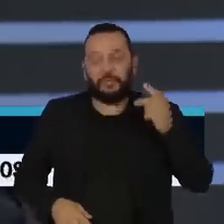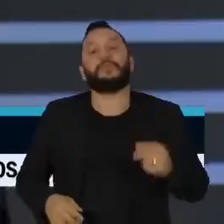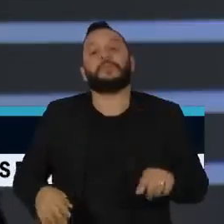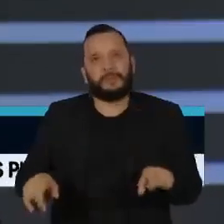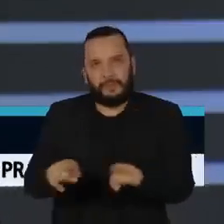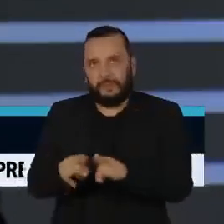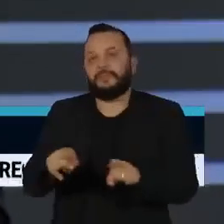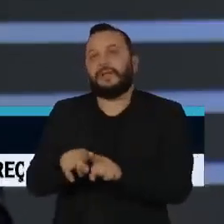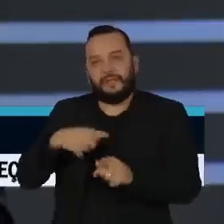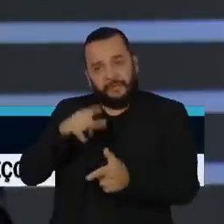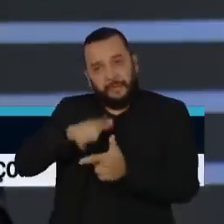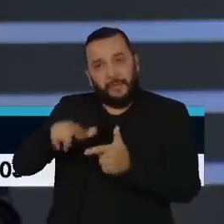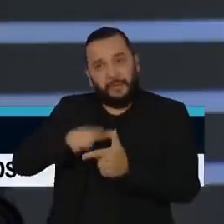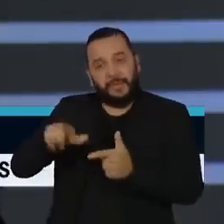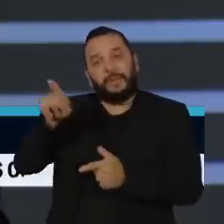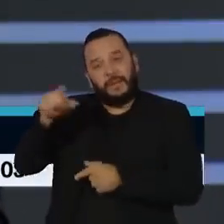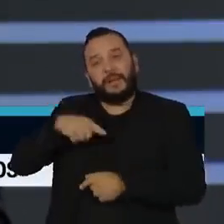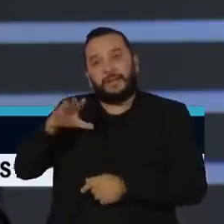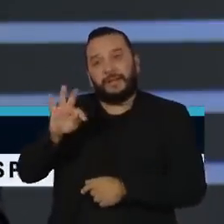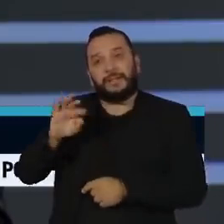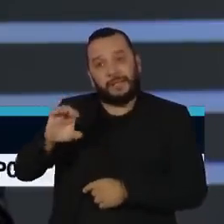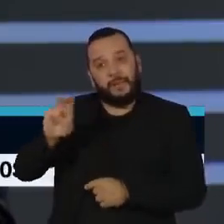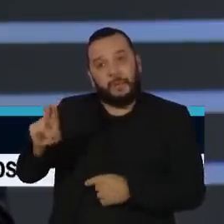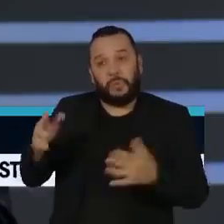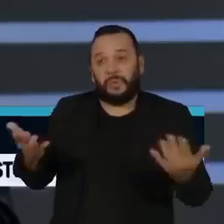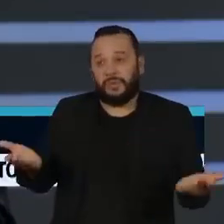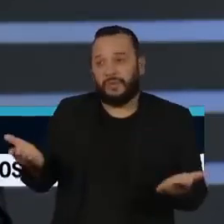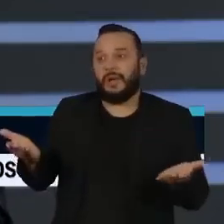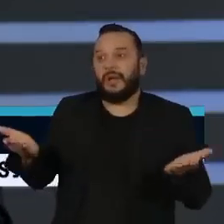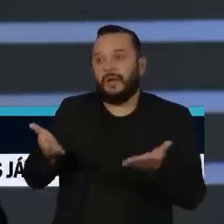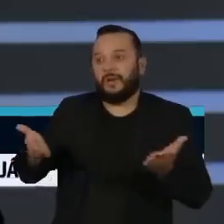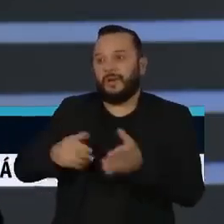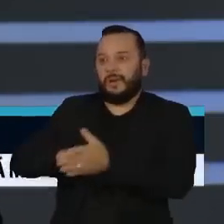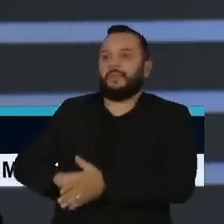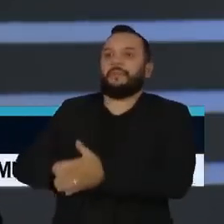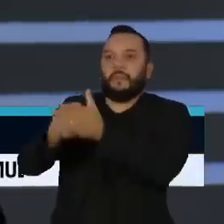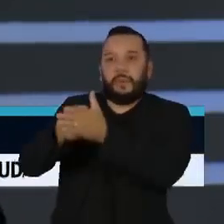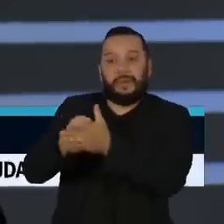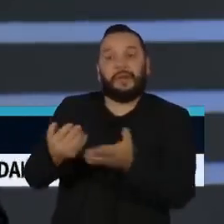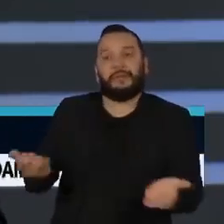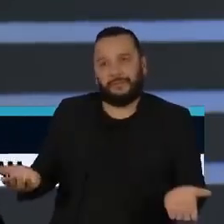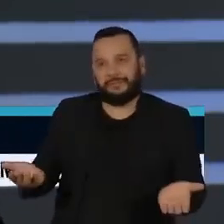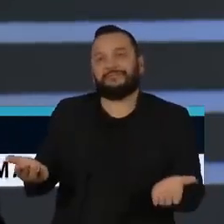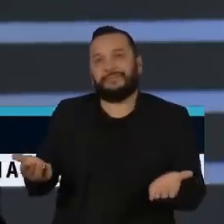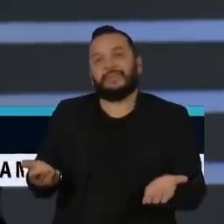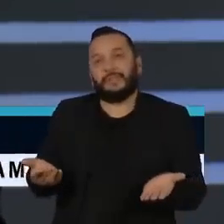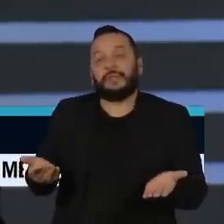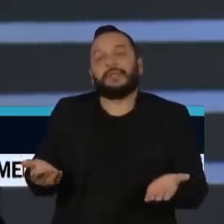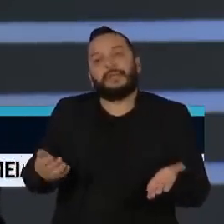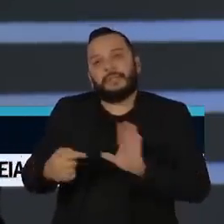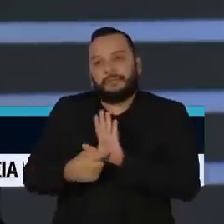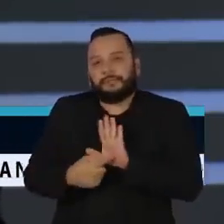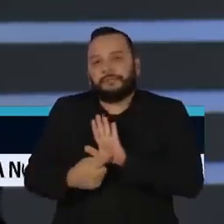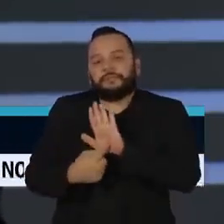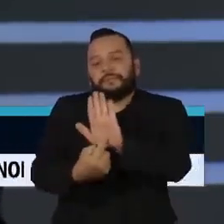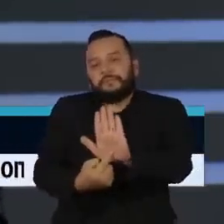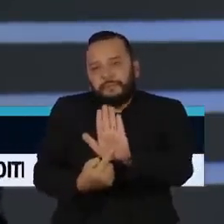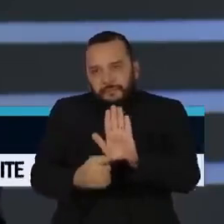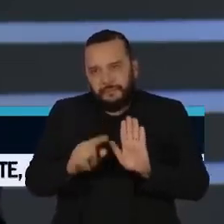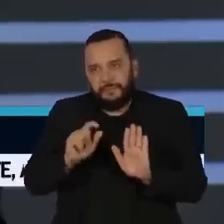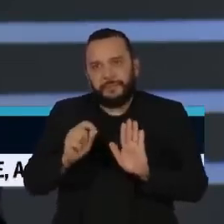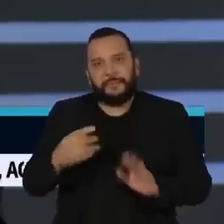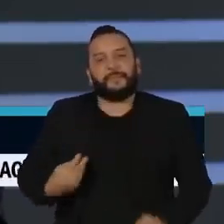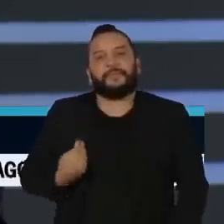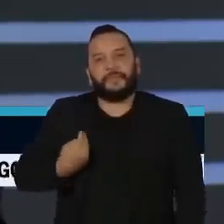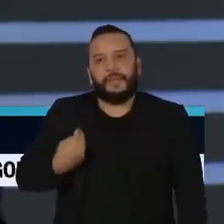ele teve no tribunal de contas da união é uma situação bastante suicídio né mas também mostra uma vida